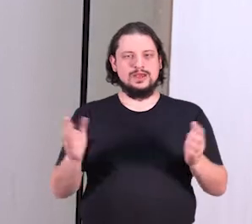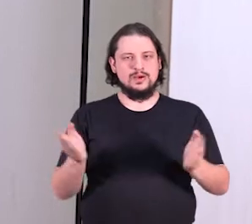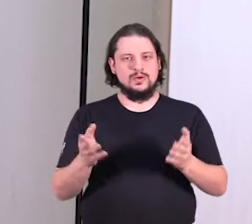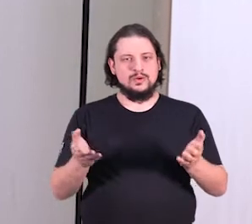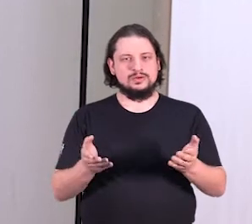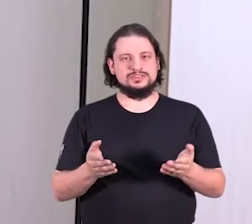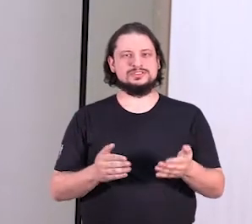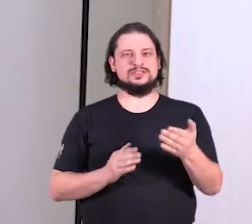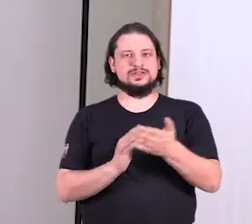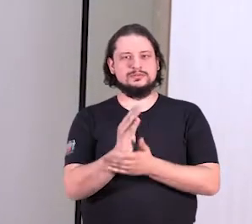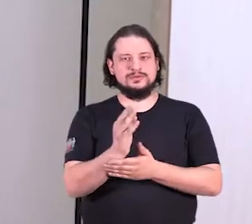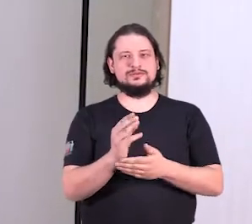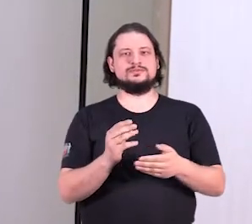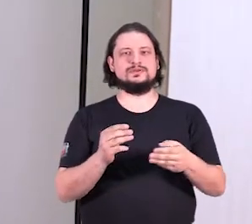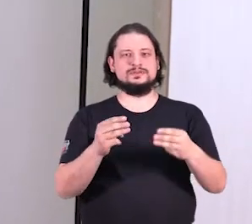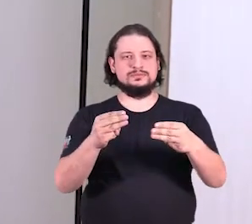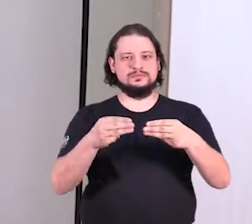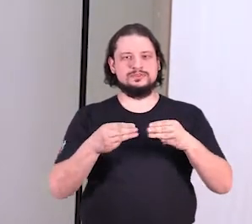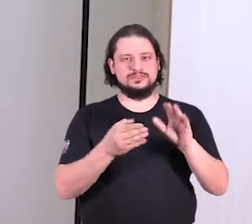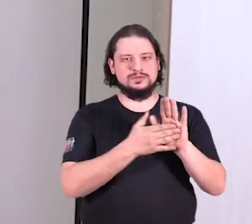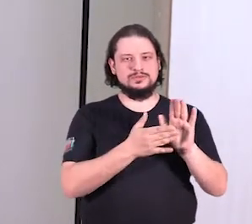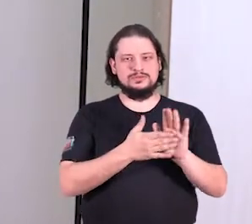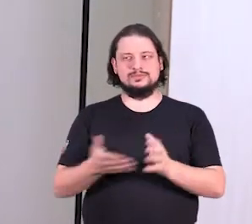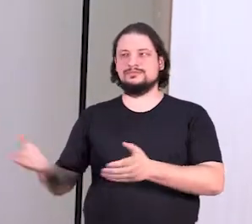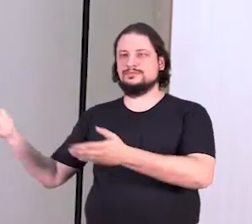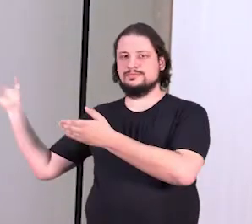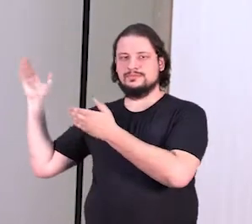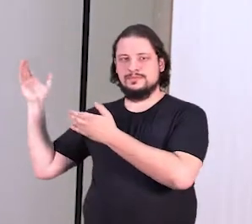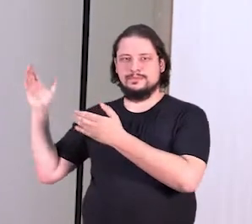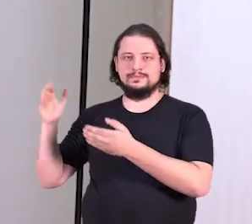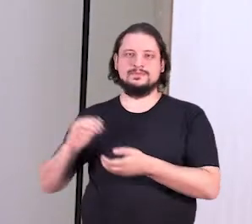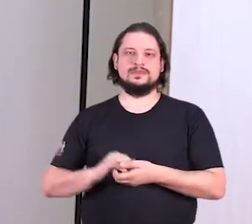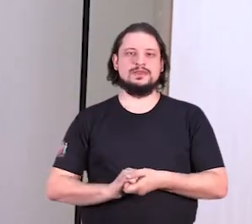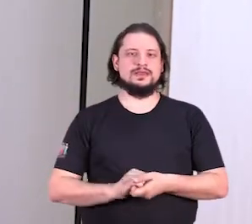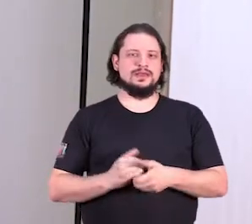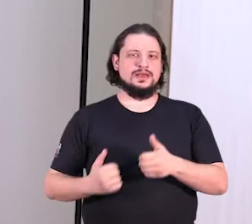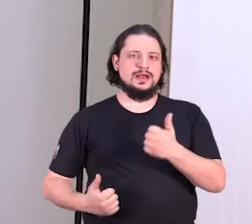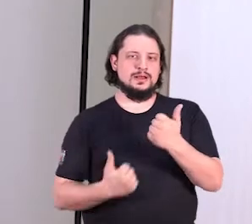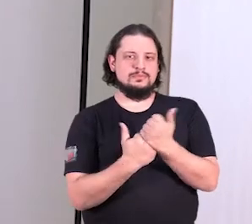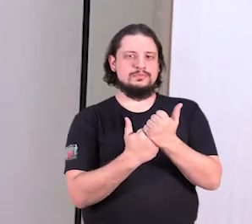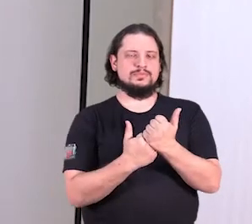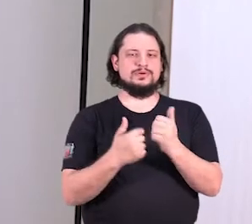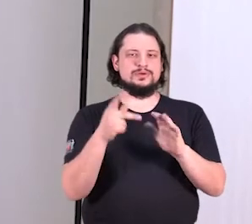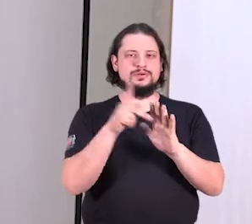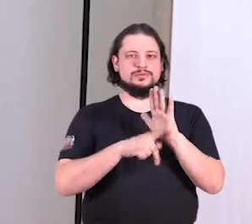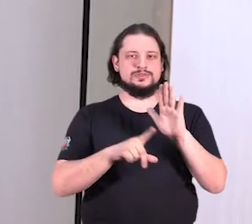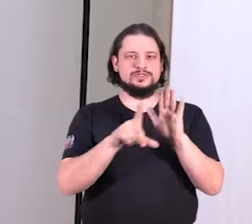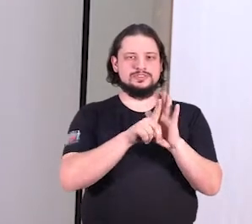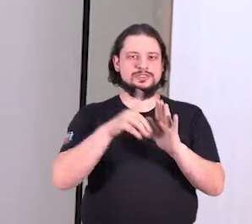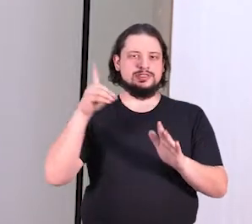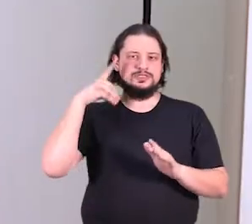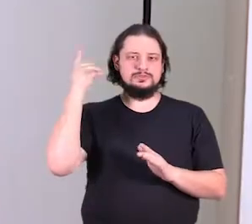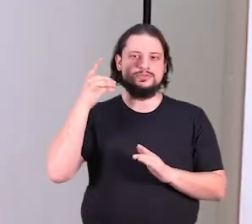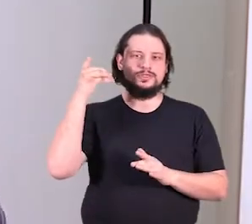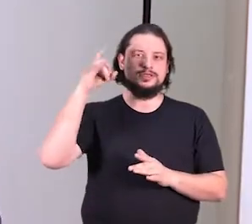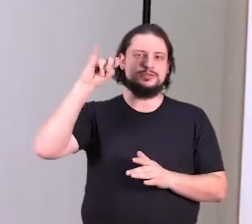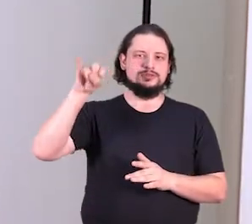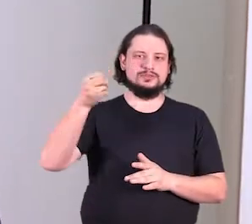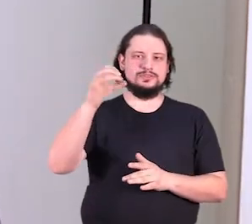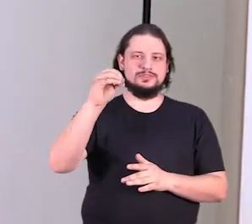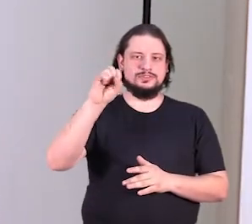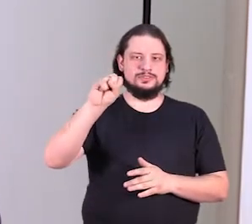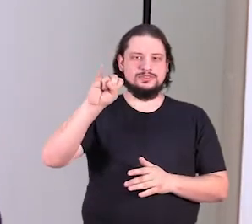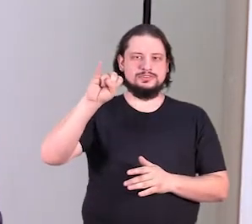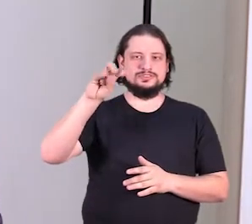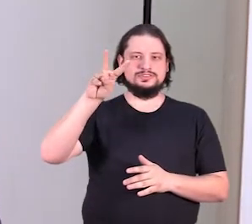e nós tivemos um essa na sessão de hoje a aprovação de uma Moção de minha autoria apoio a um projeto do